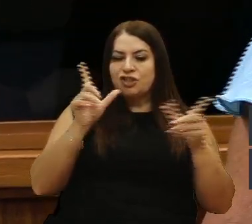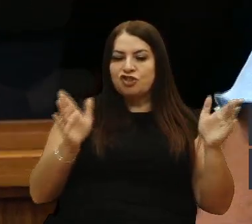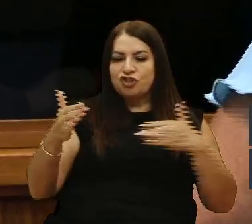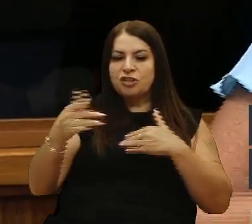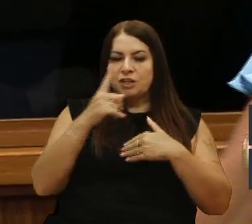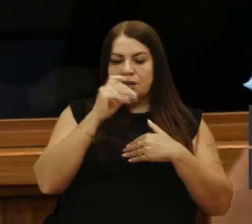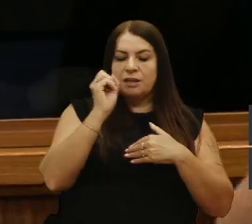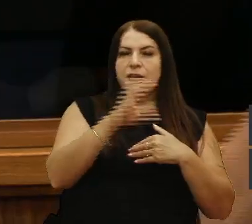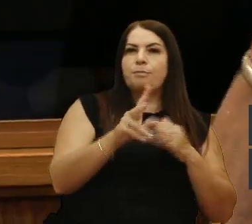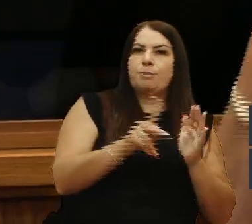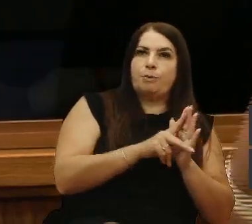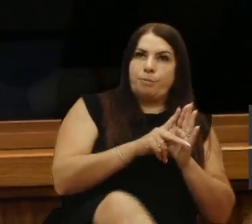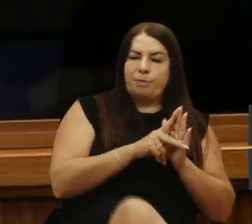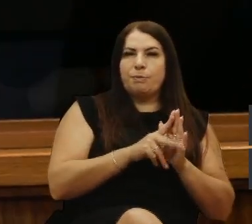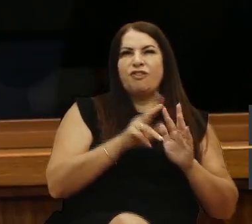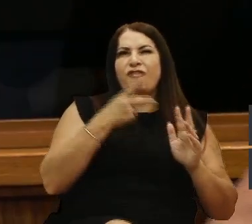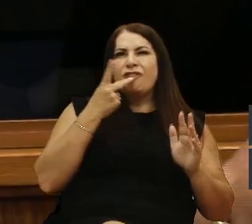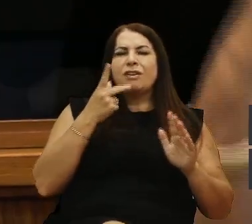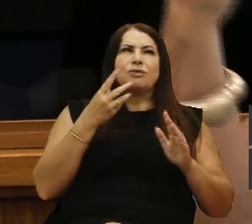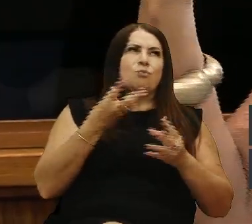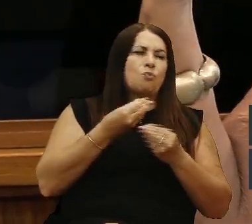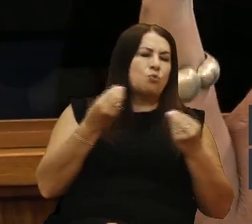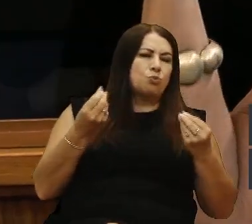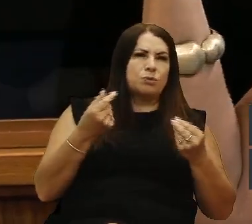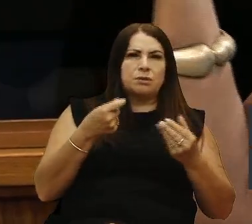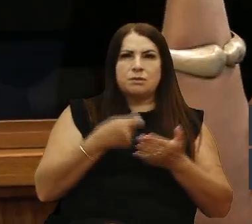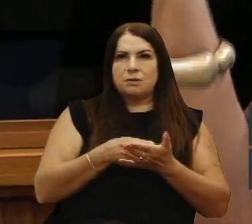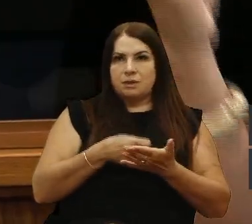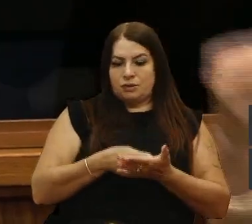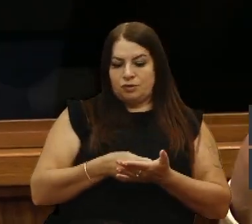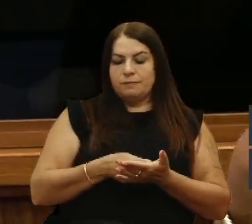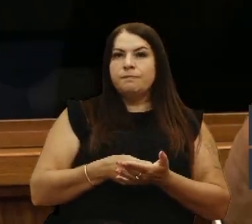Nós já fizemos N tentativas. Esse ano